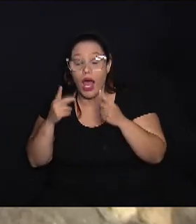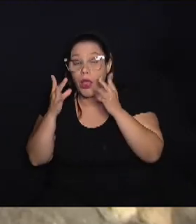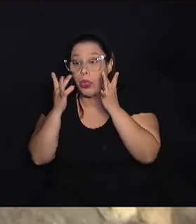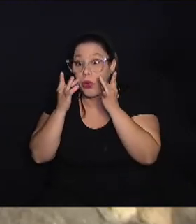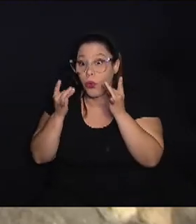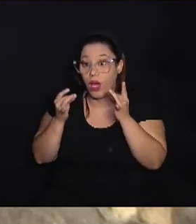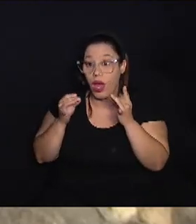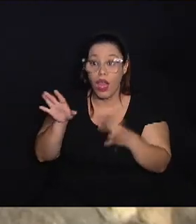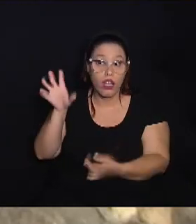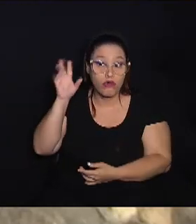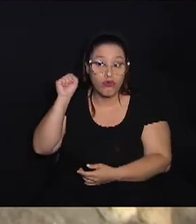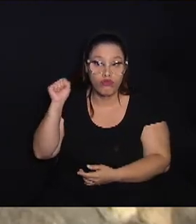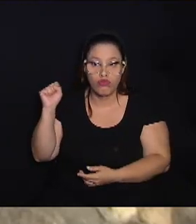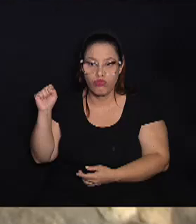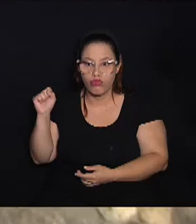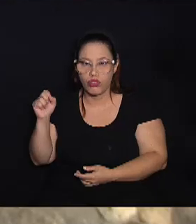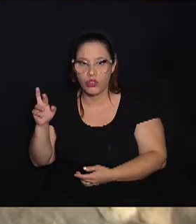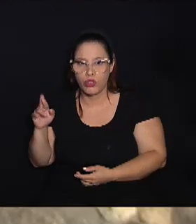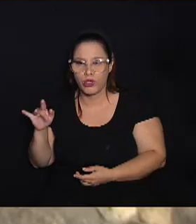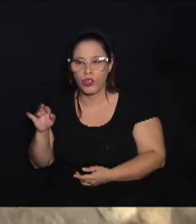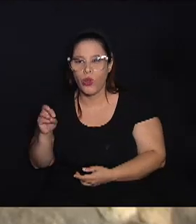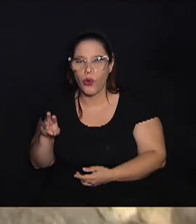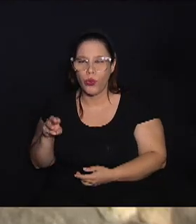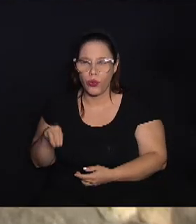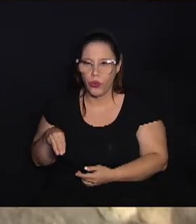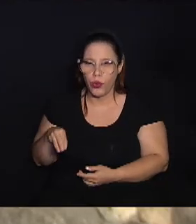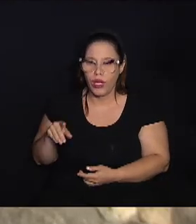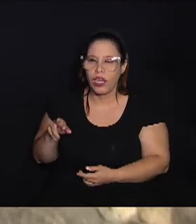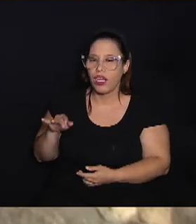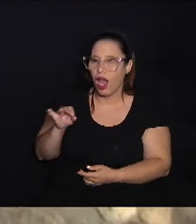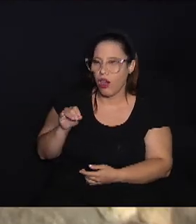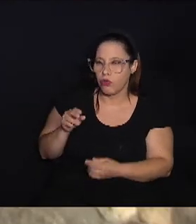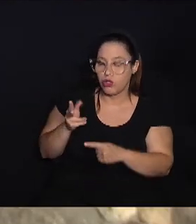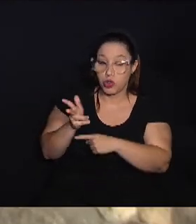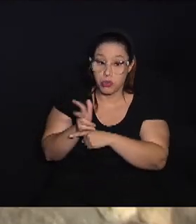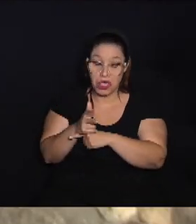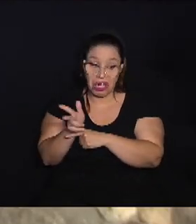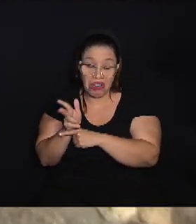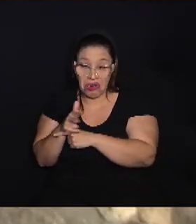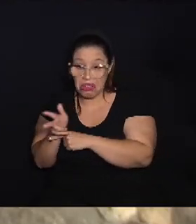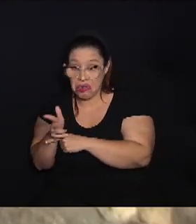no áudio, som e áudio, né? Na câmera.